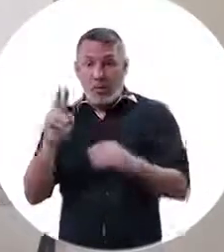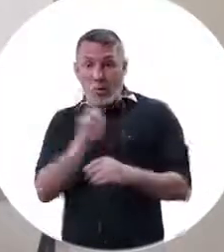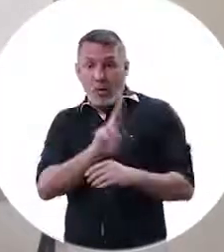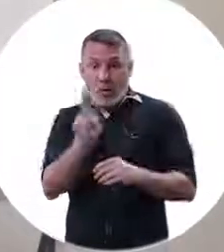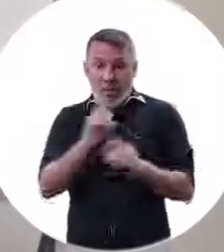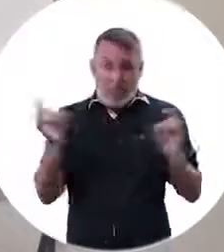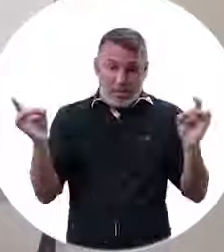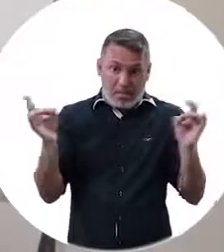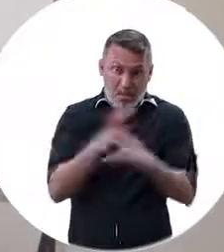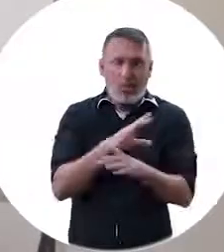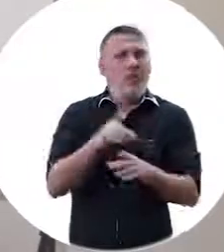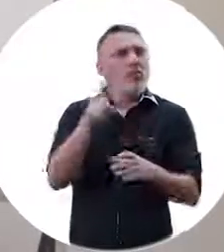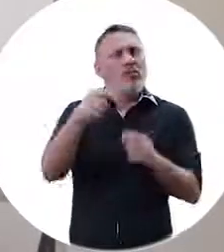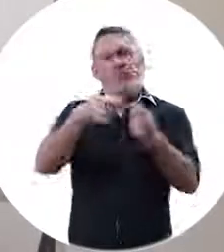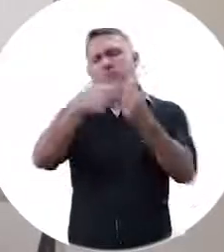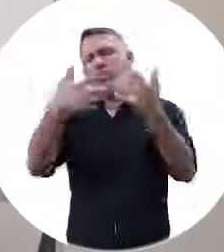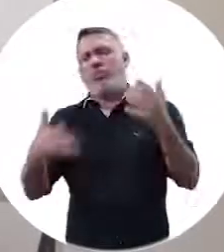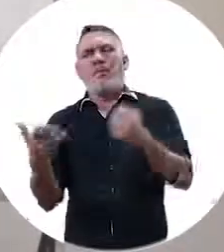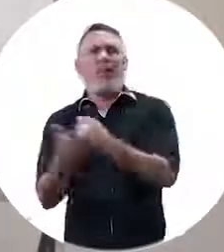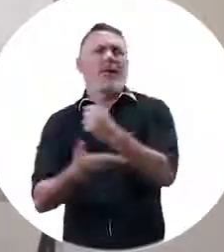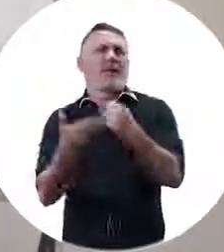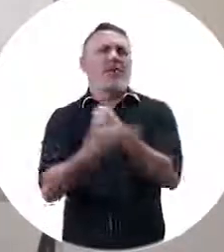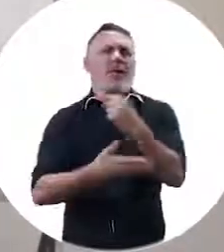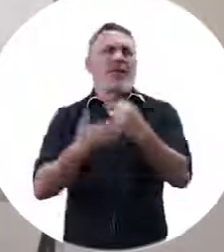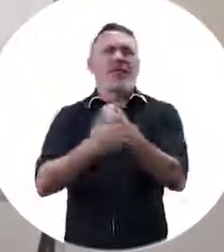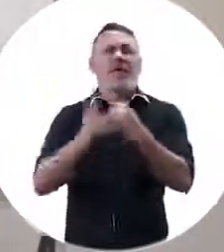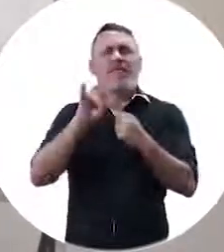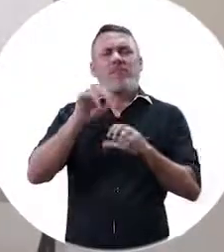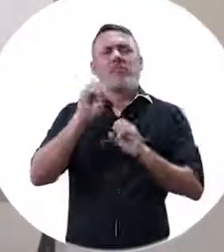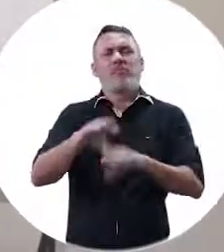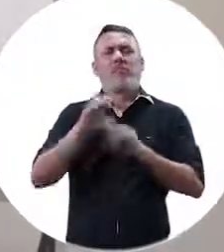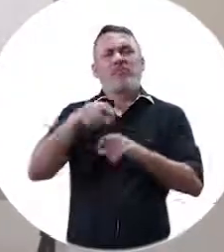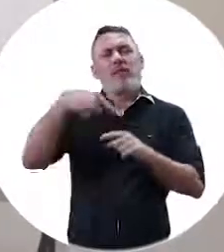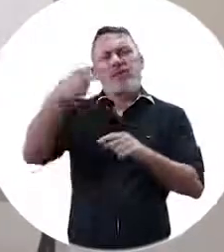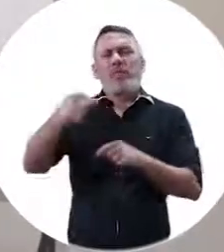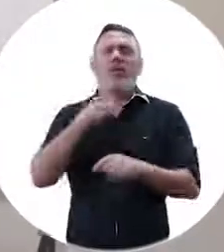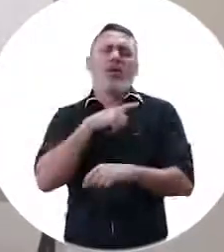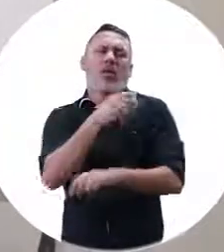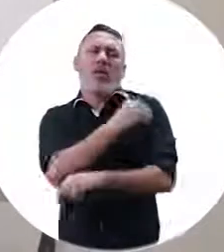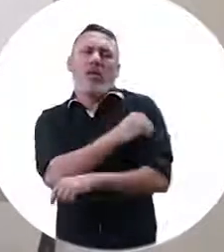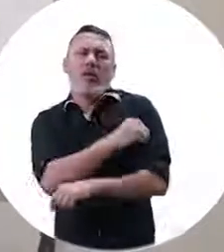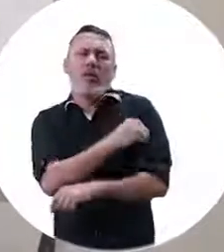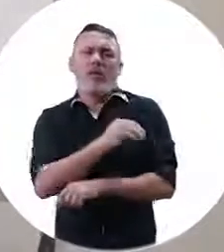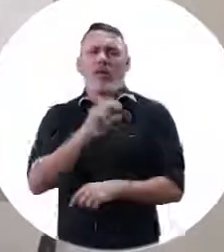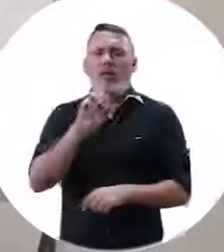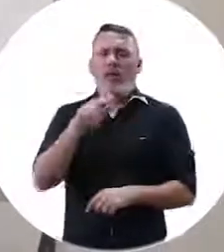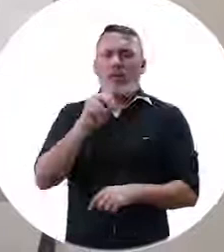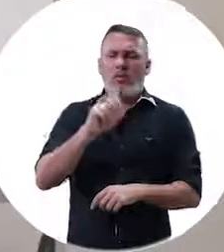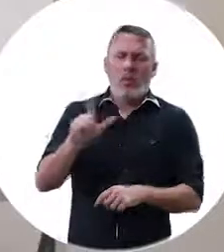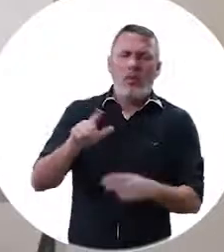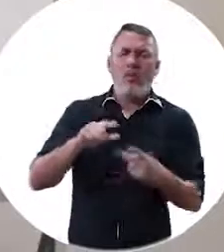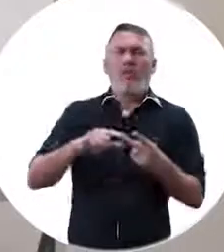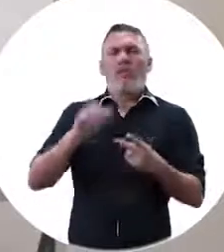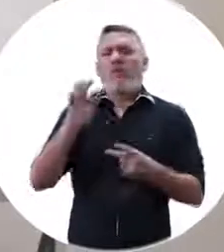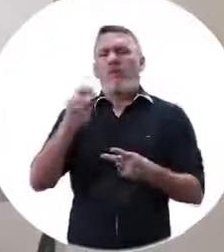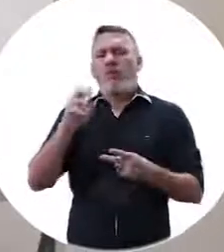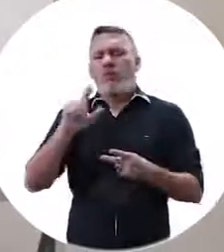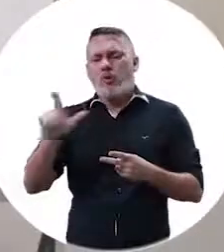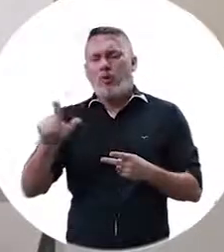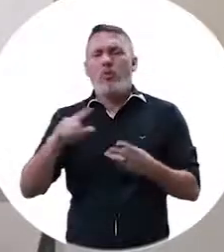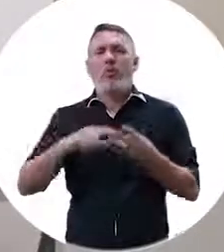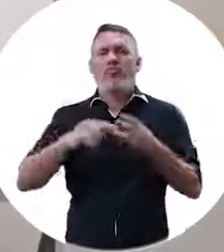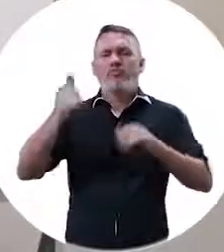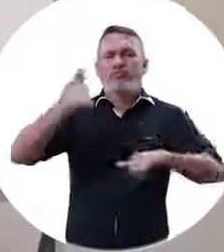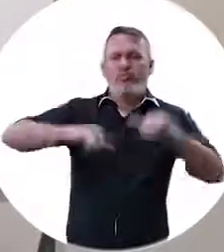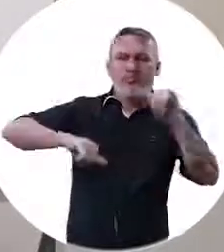de hidrocarbonetos, ela serve como base para todas as demais funções que veremos daqui para frente. Álcool, enol, fenol,